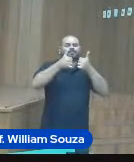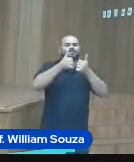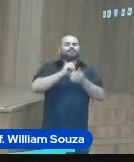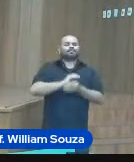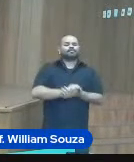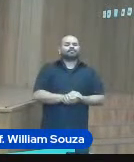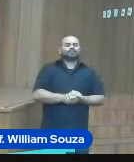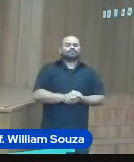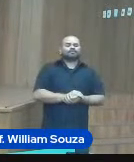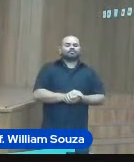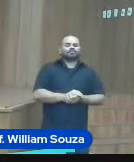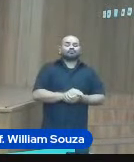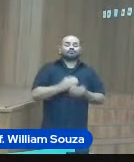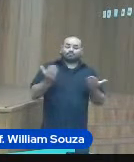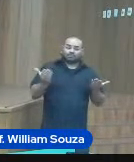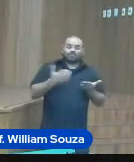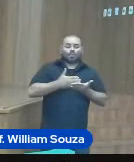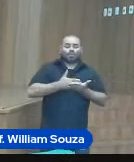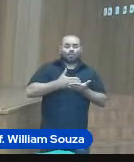Então, vamos começar.